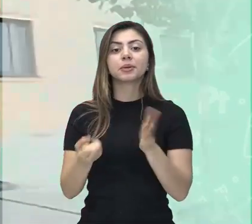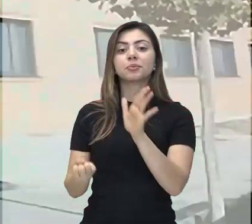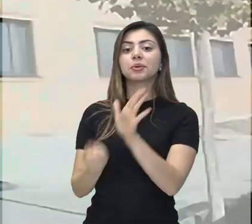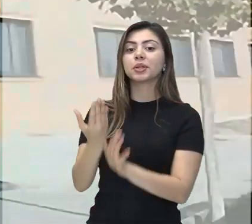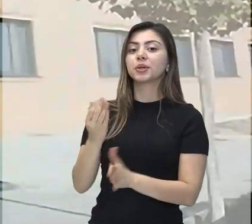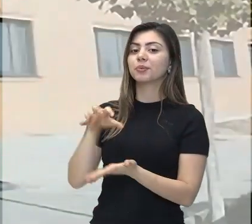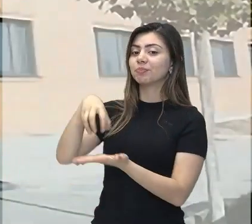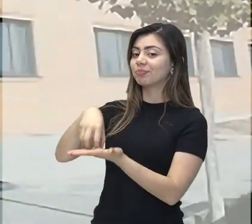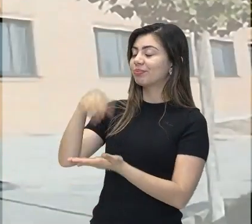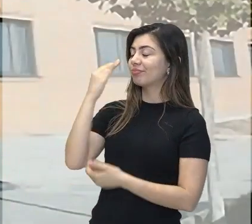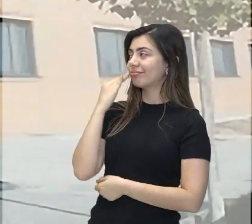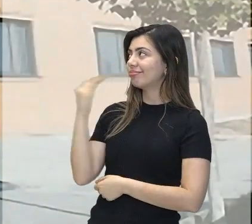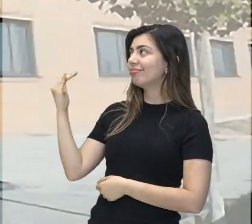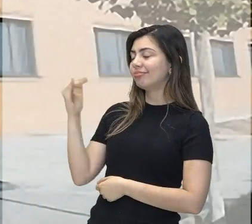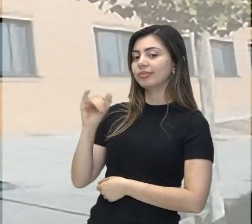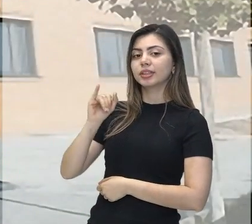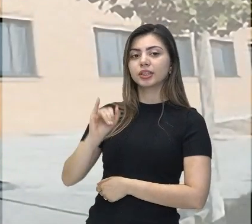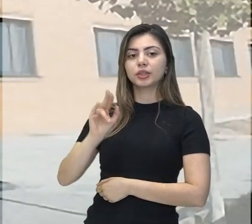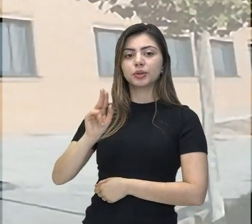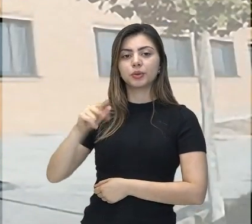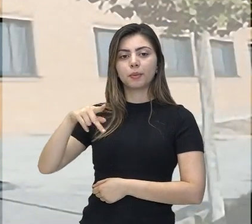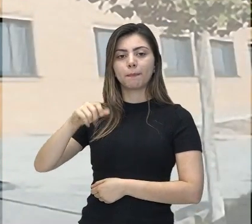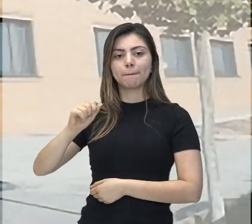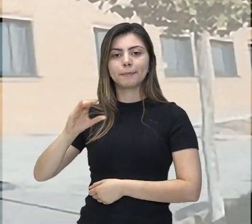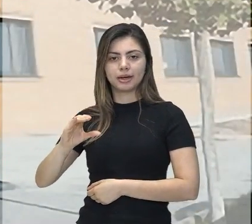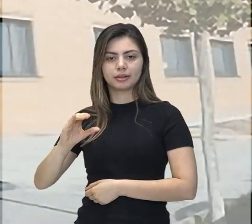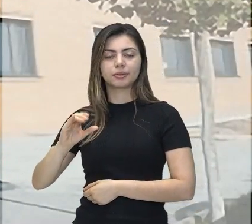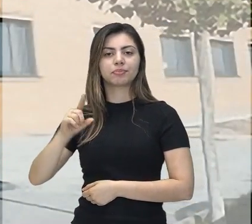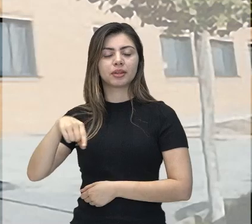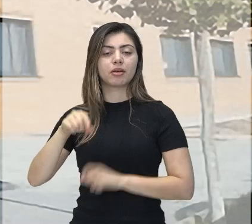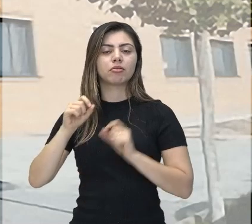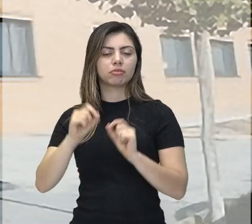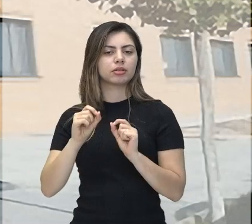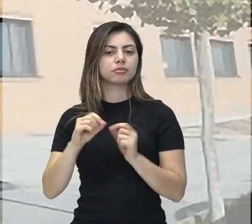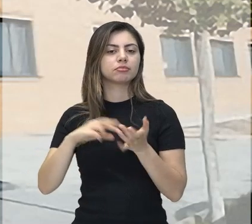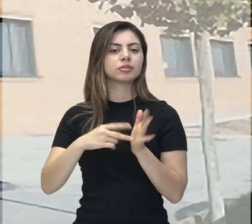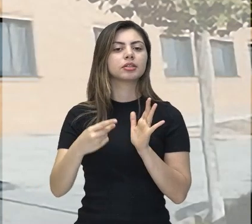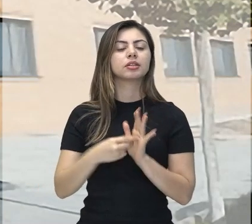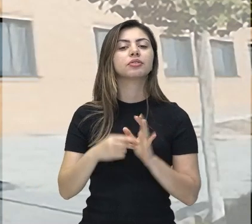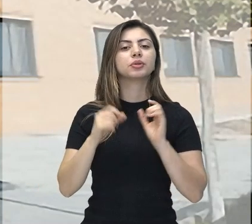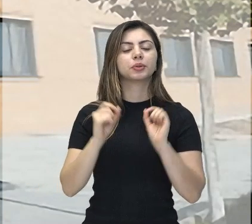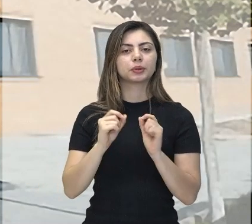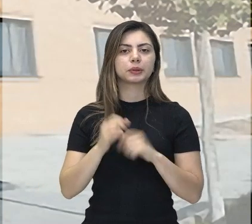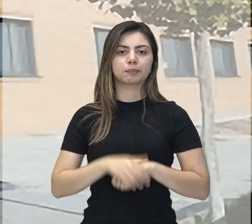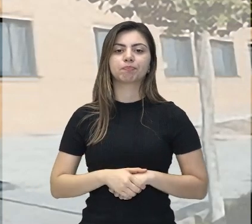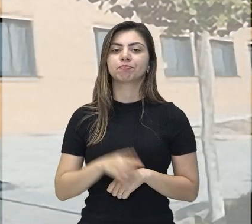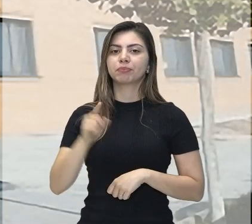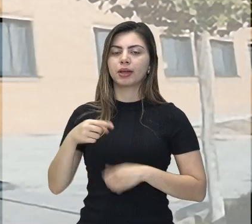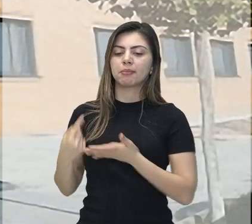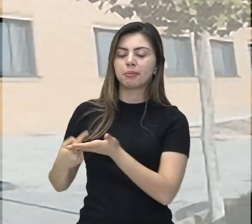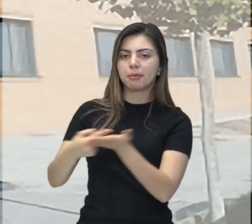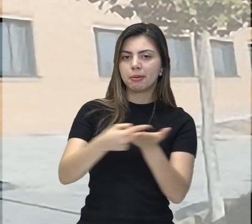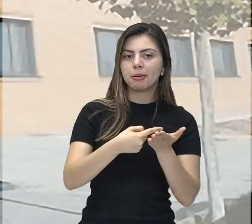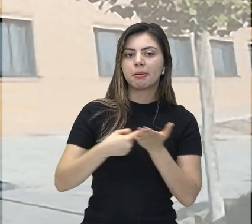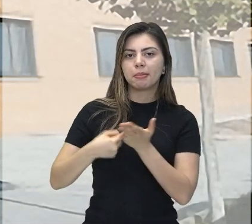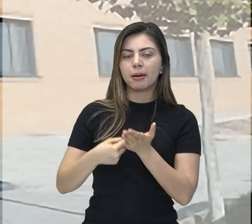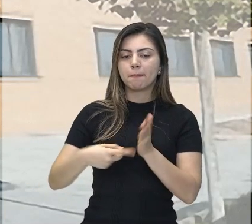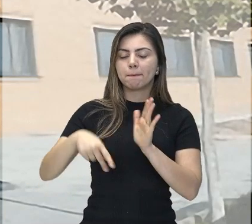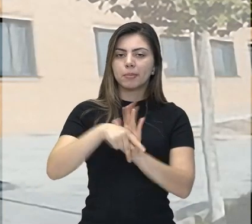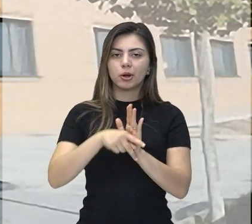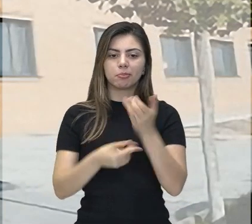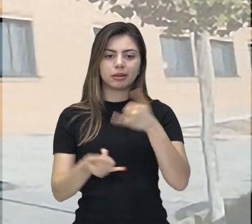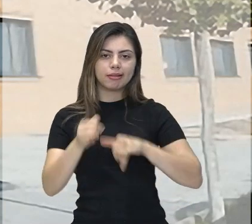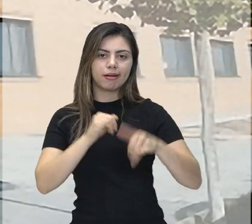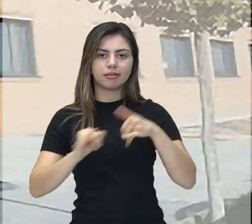a IUPAC. É uma sigla que em português significa União Internacional da Química Pura